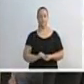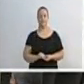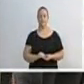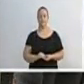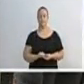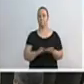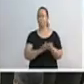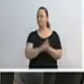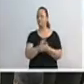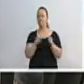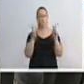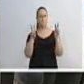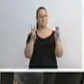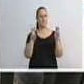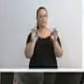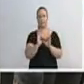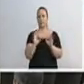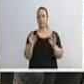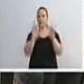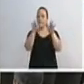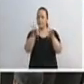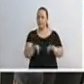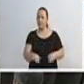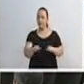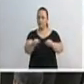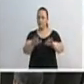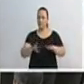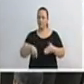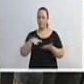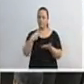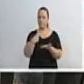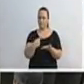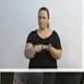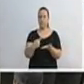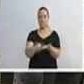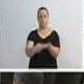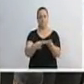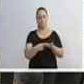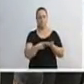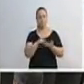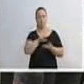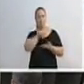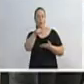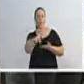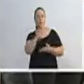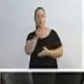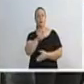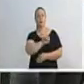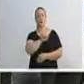nada mais havendo a tratar, eu encerro a presente reunião ordinária, convocando os senhores vereadores para a próxima sessão ordinária realizar-se no dia 13 de dezembro